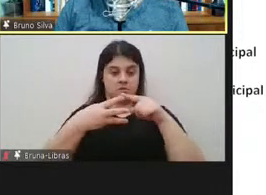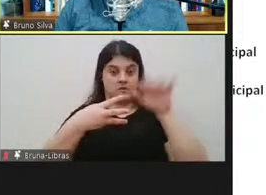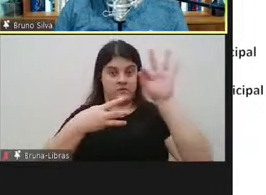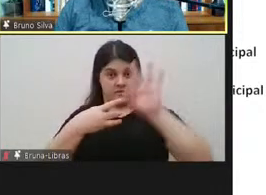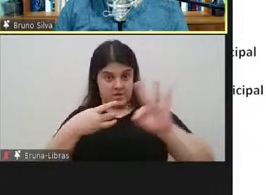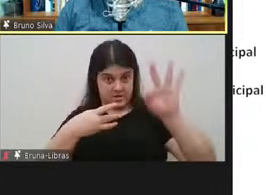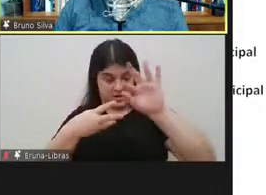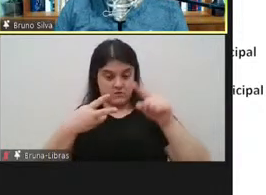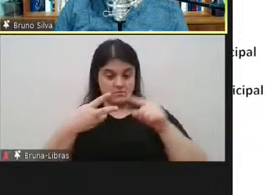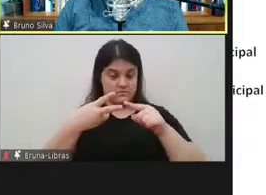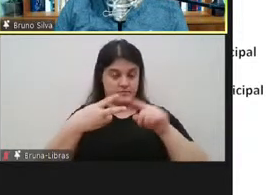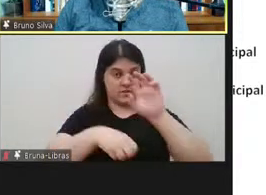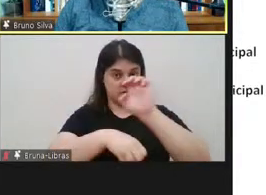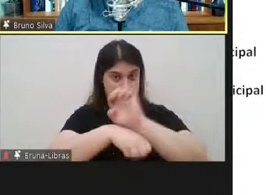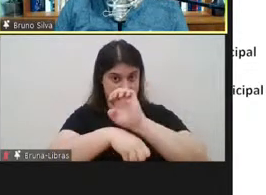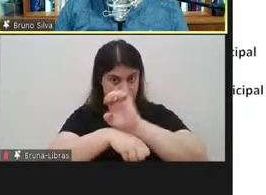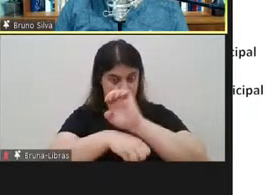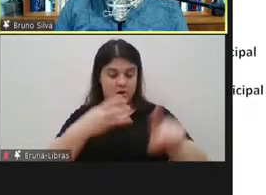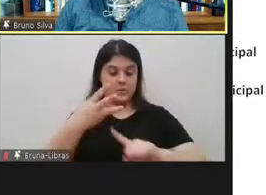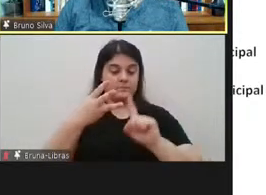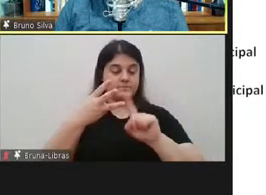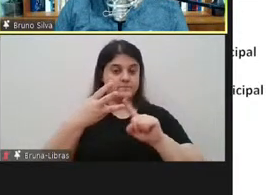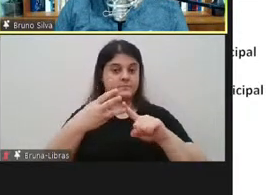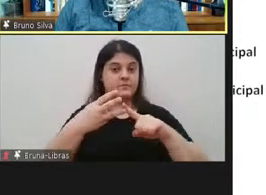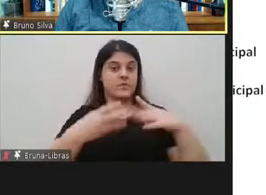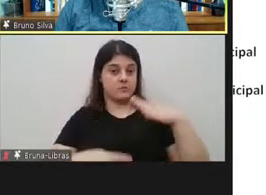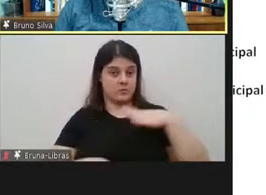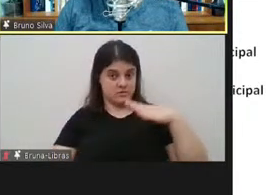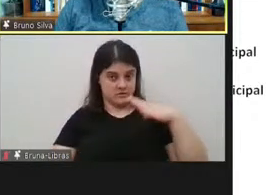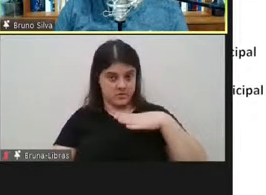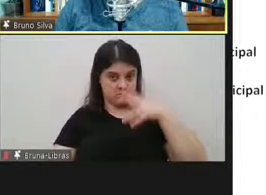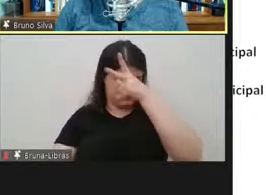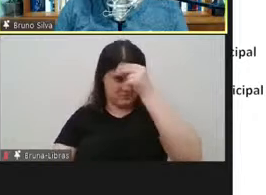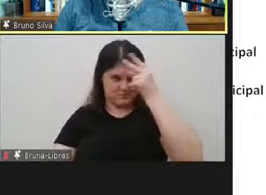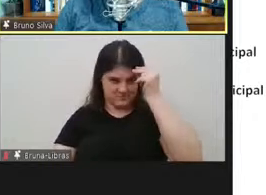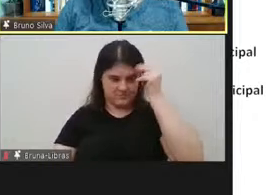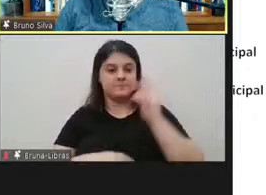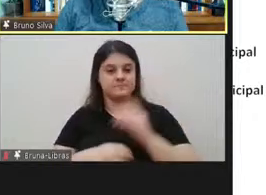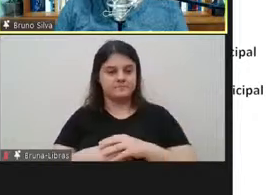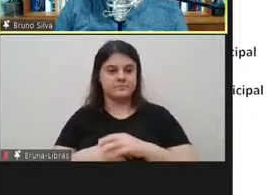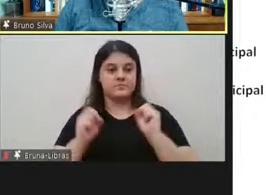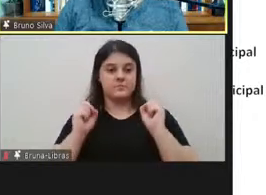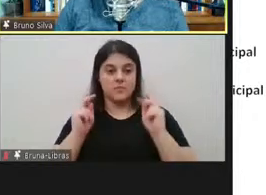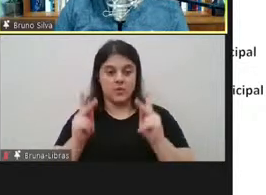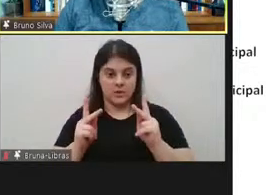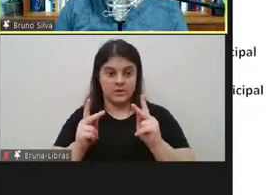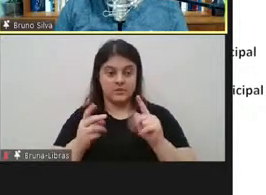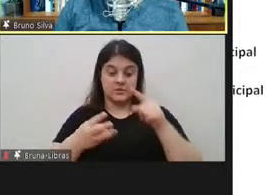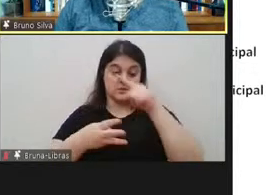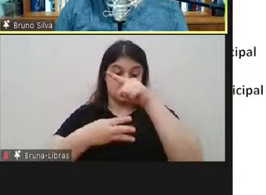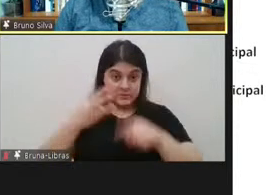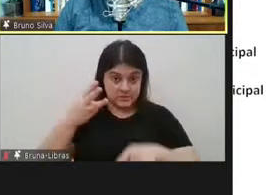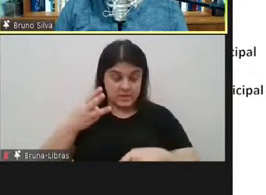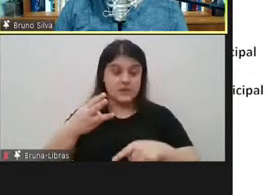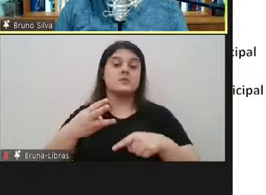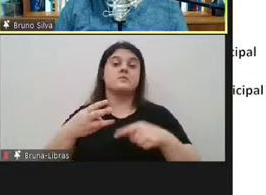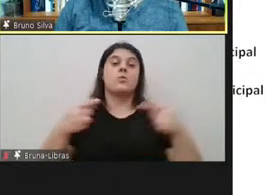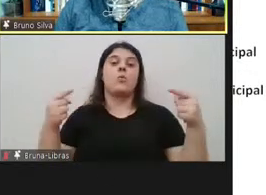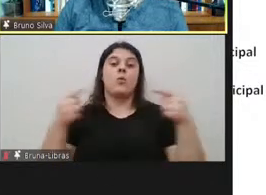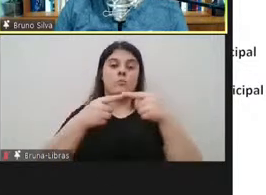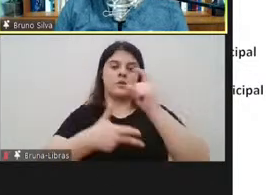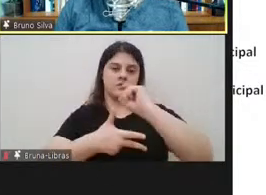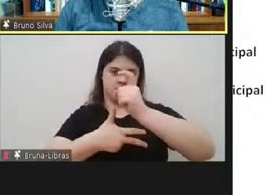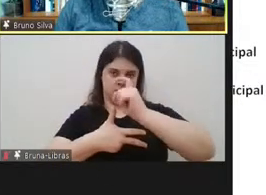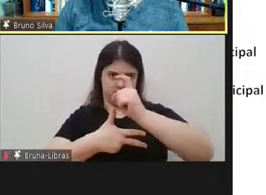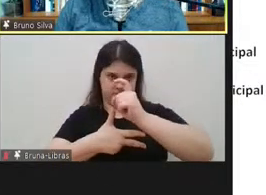Federal eu falo executivo estadual e eu falo executivo Municipal certo a posição Poder Executivo